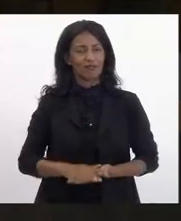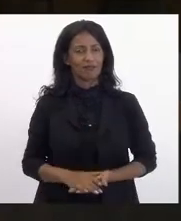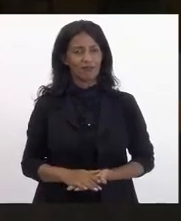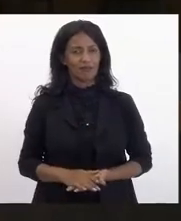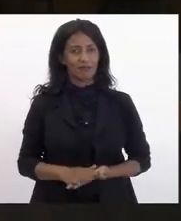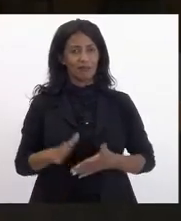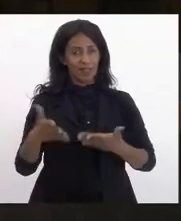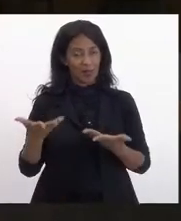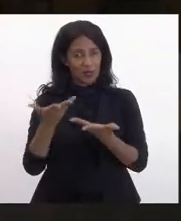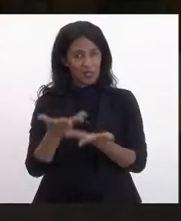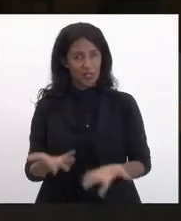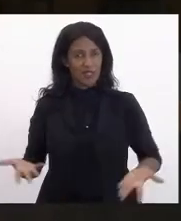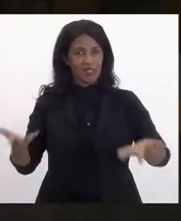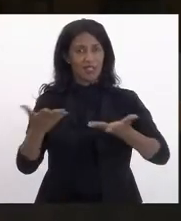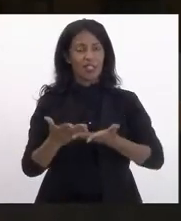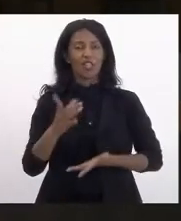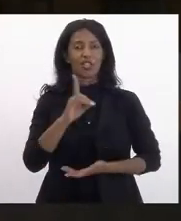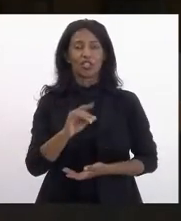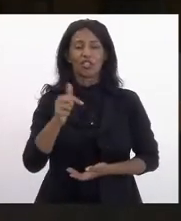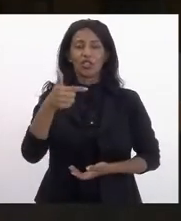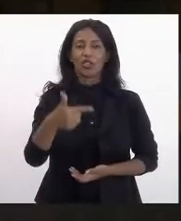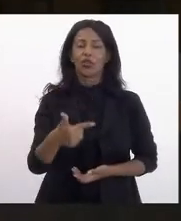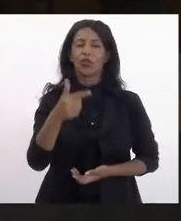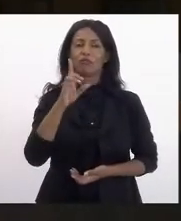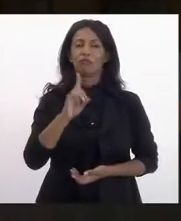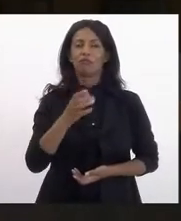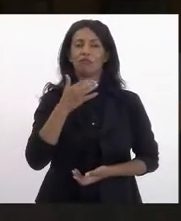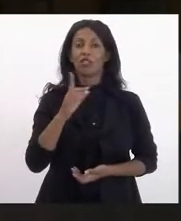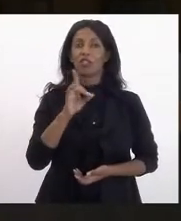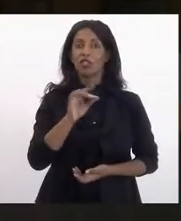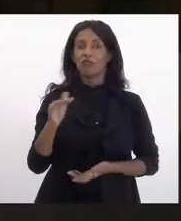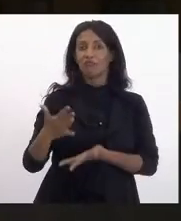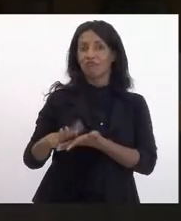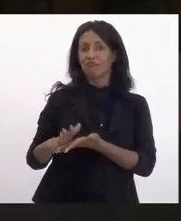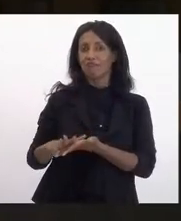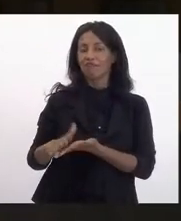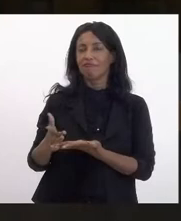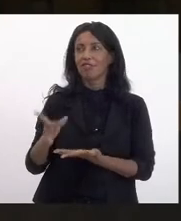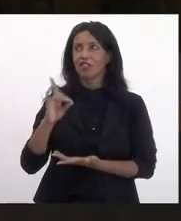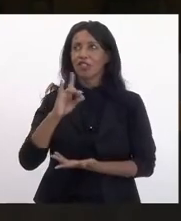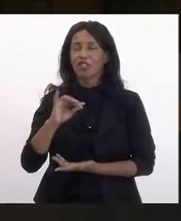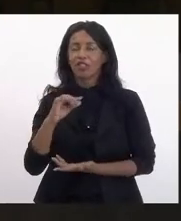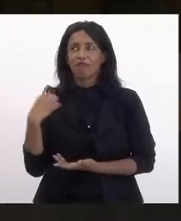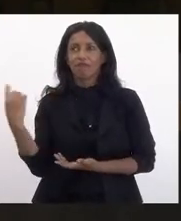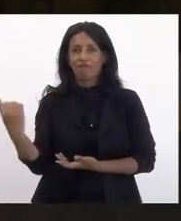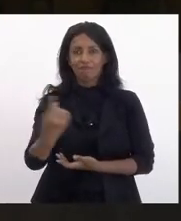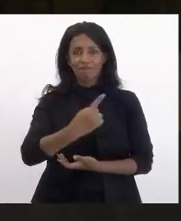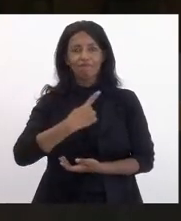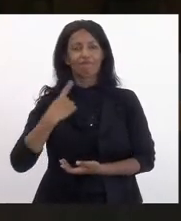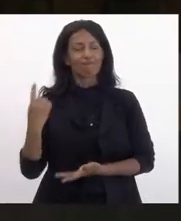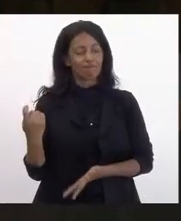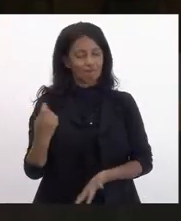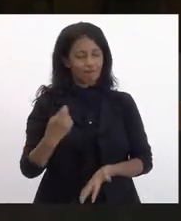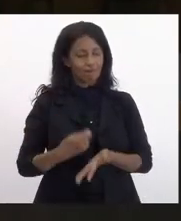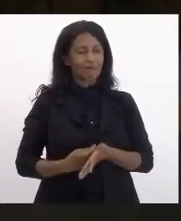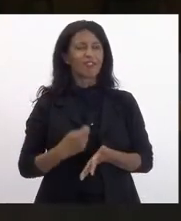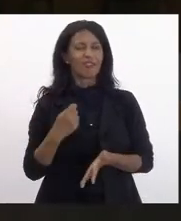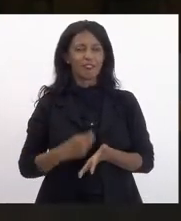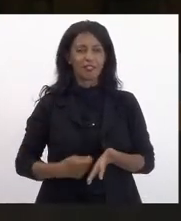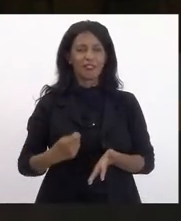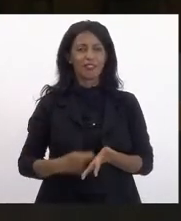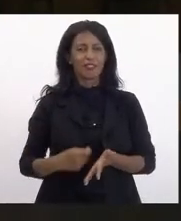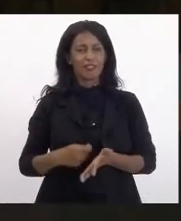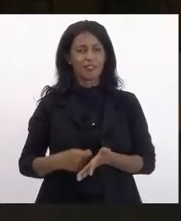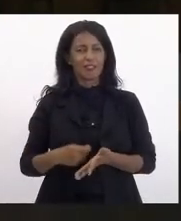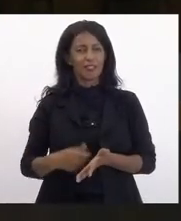Então, celebrar o dia 2 de dezembro, dia do samba, dia da gente garantir a resistência